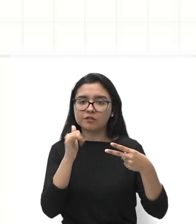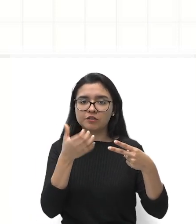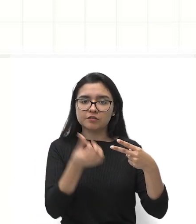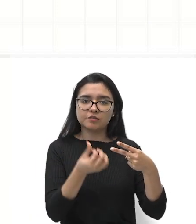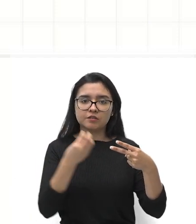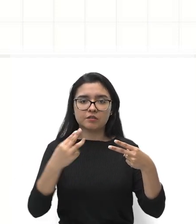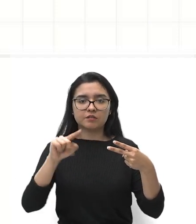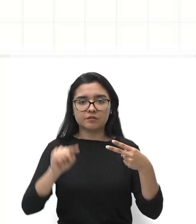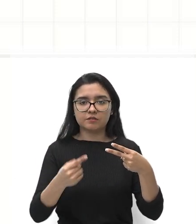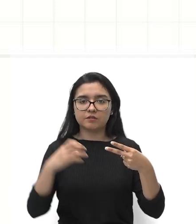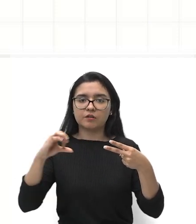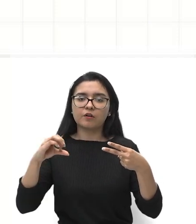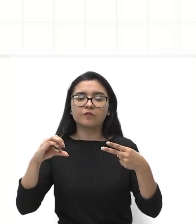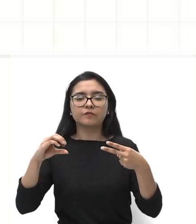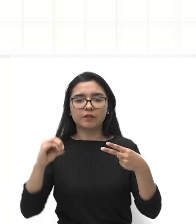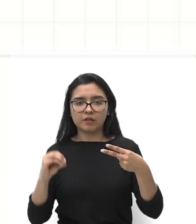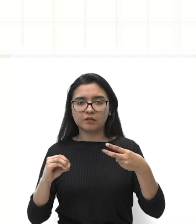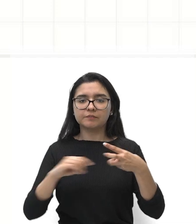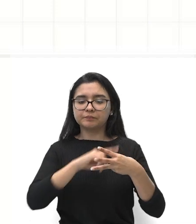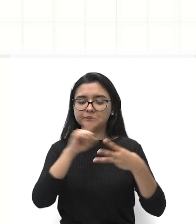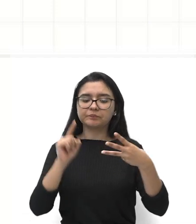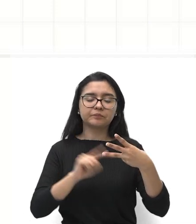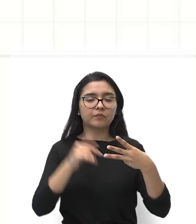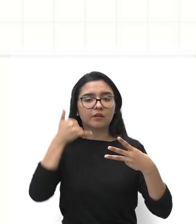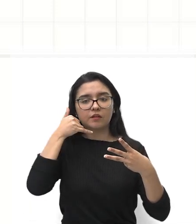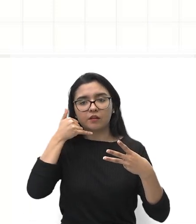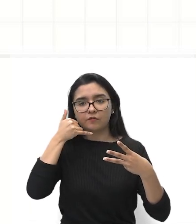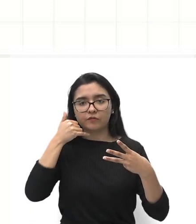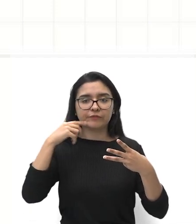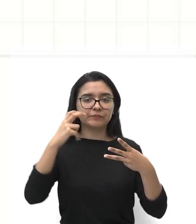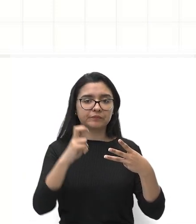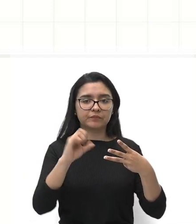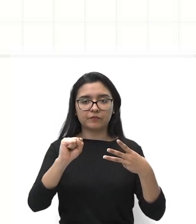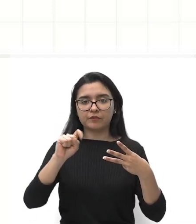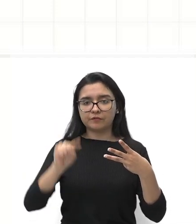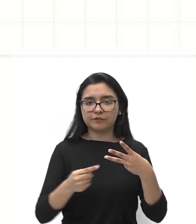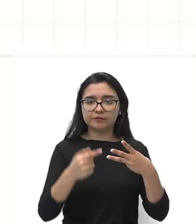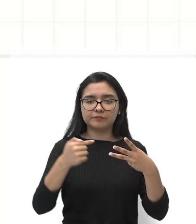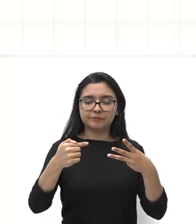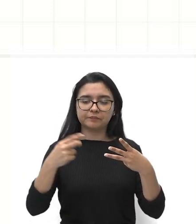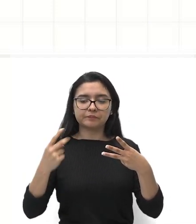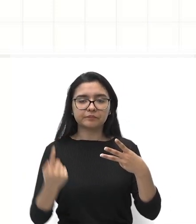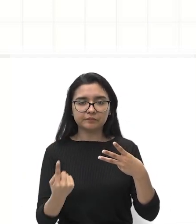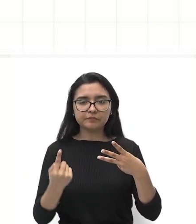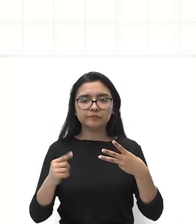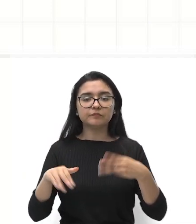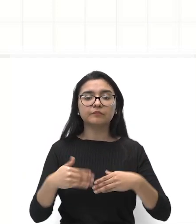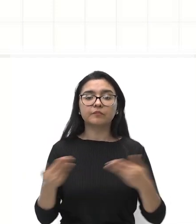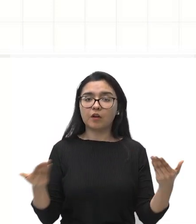R$63,90 e conta de telefone R$58. Vamos armar a operação, vamos fazer aqui, ó. Vai ficar então aqui, ó.